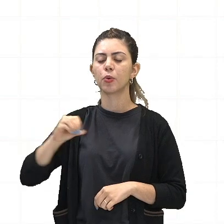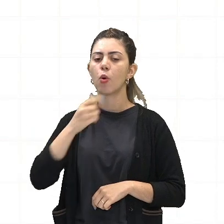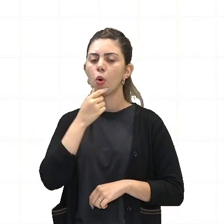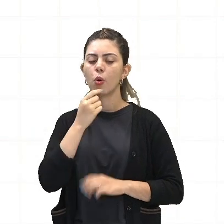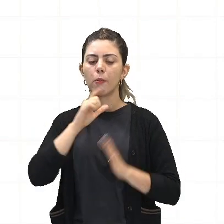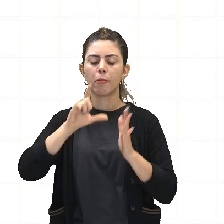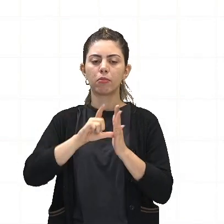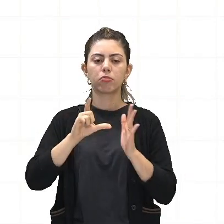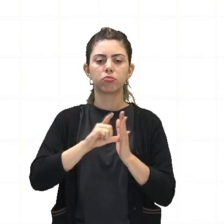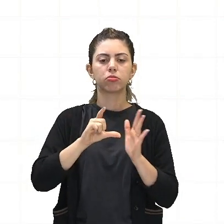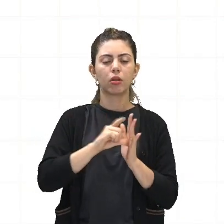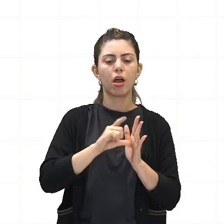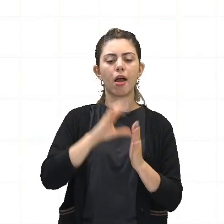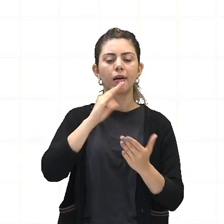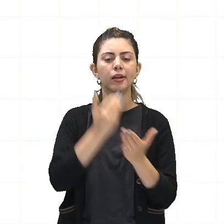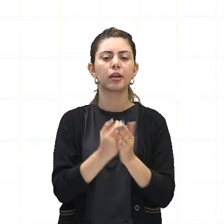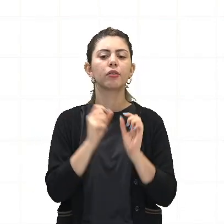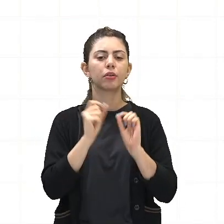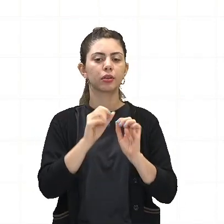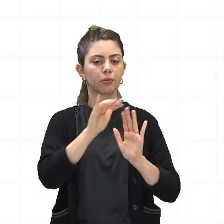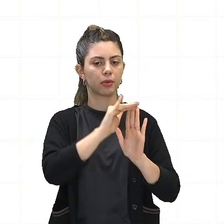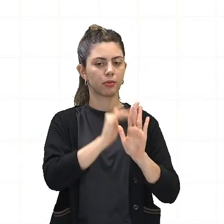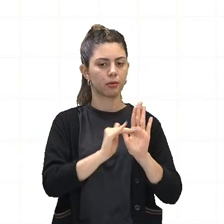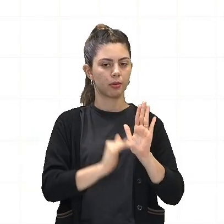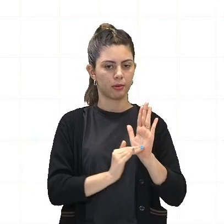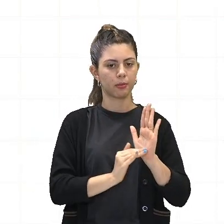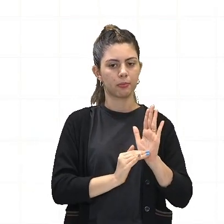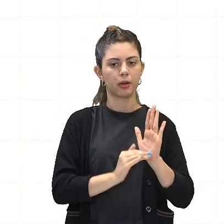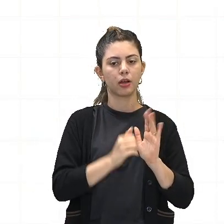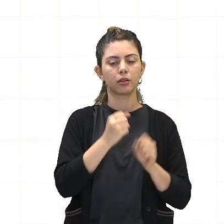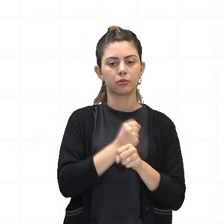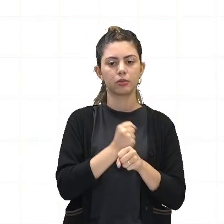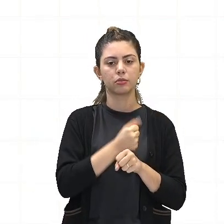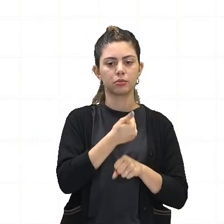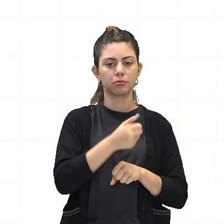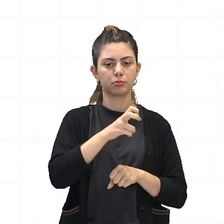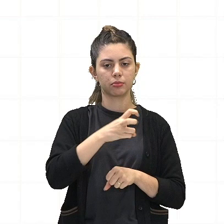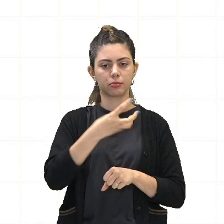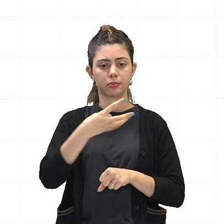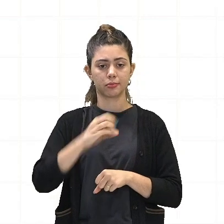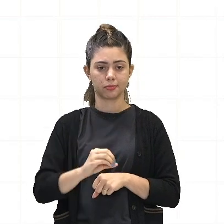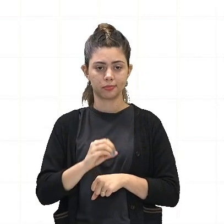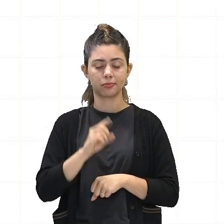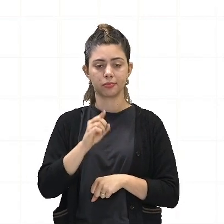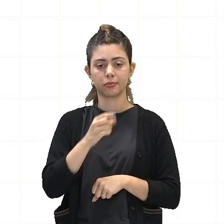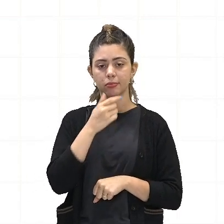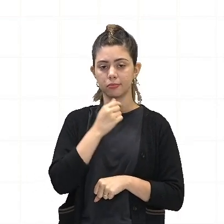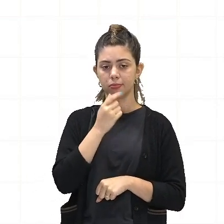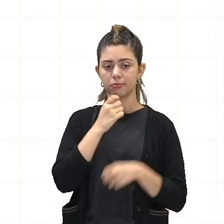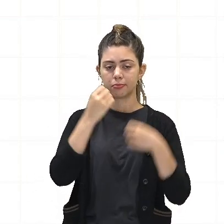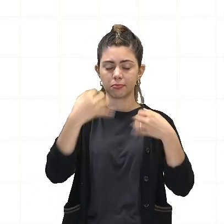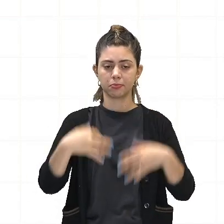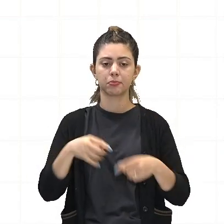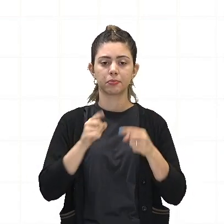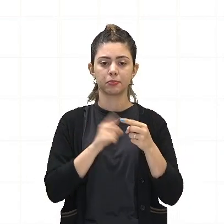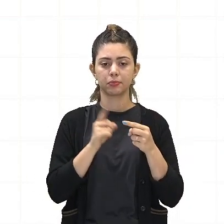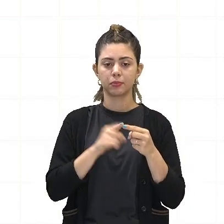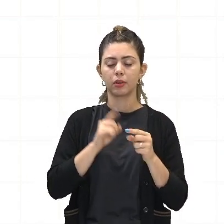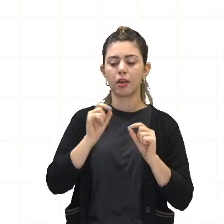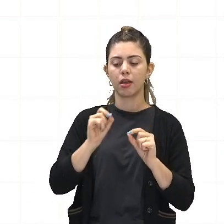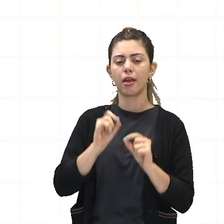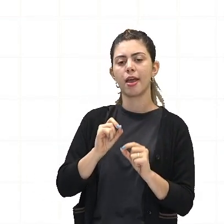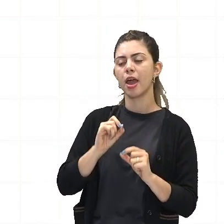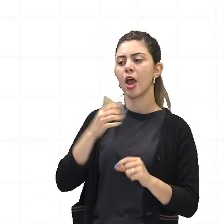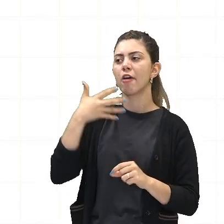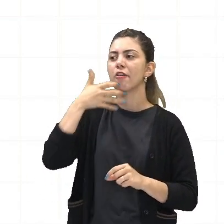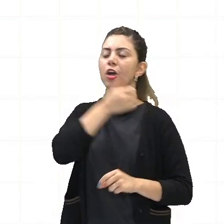religiosas. Mas por quê? Só agora, só com Lutero, que essas ideias vão ser difundidas. A gente